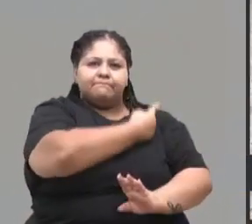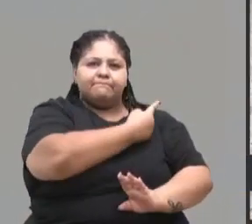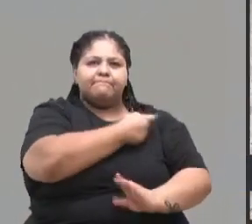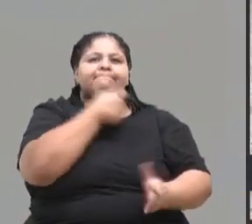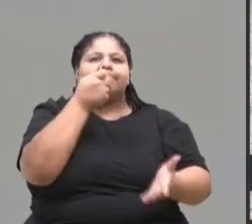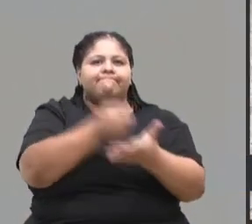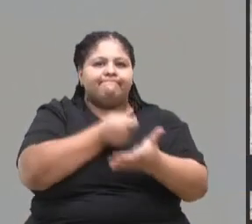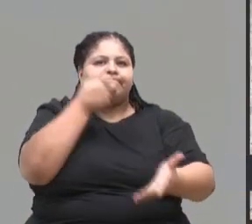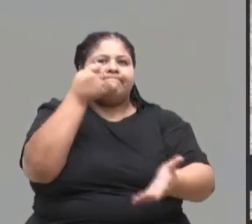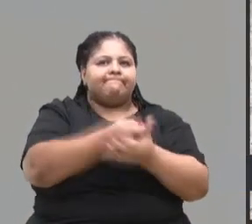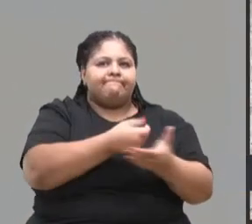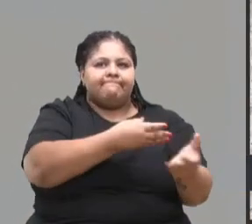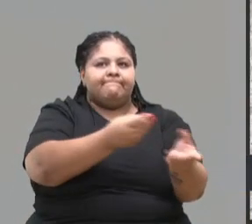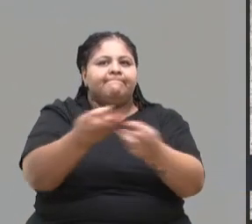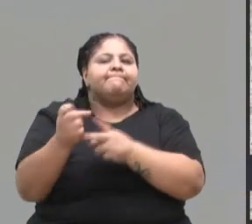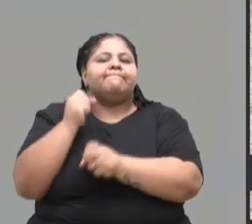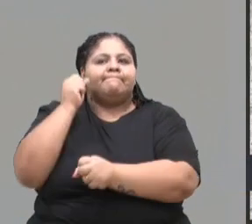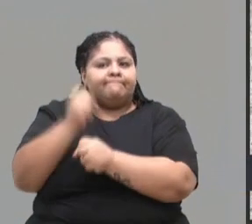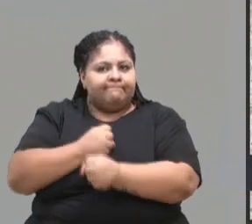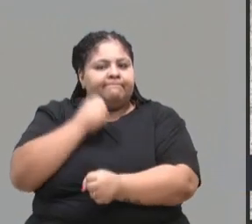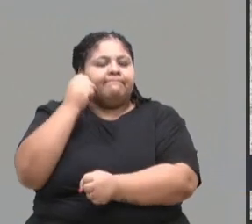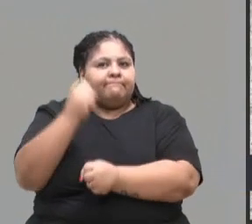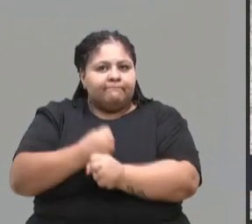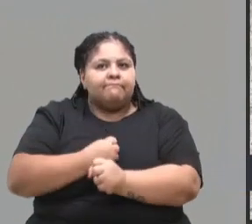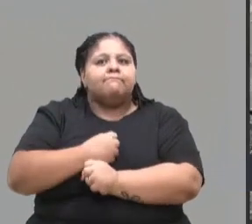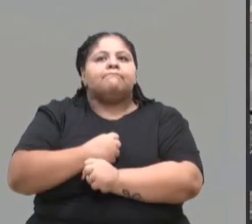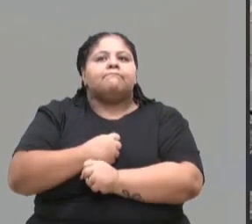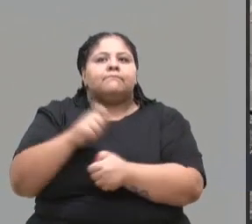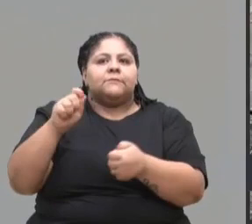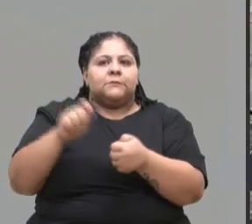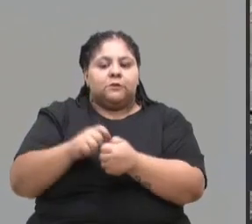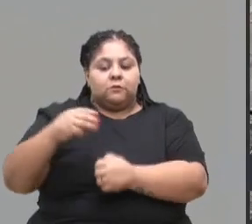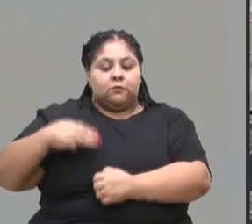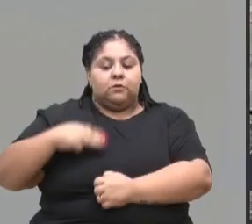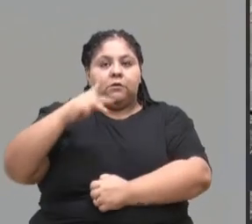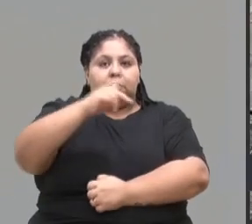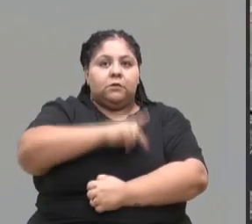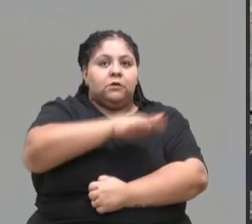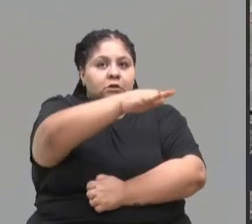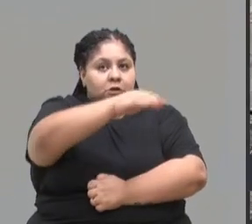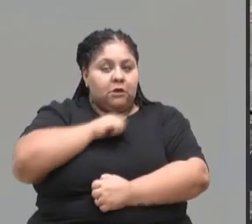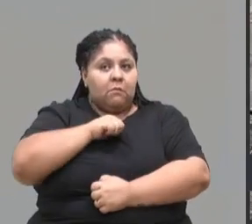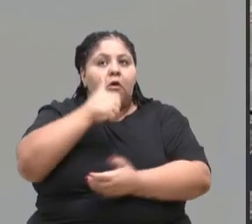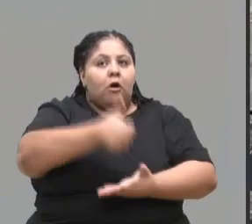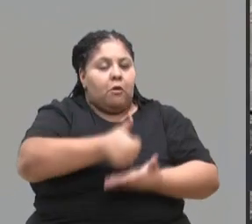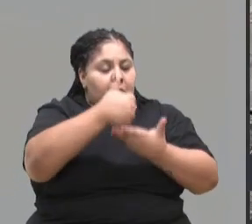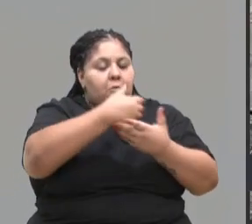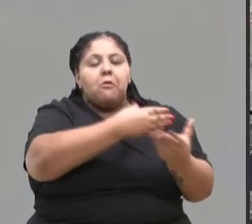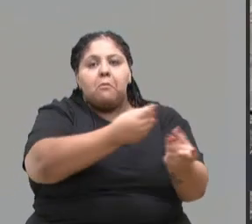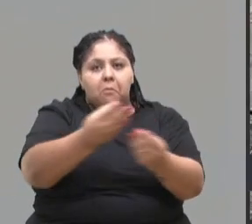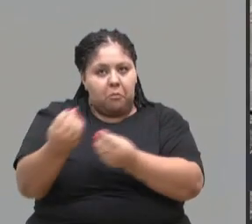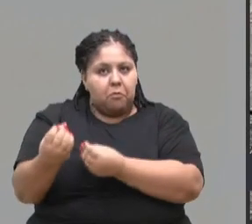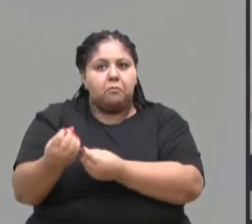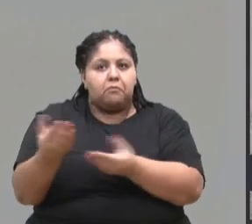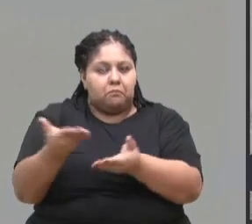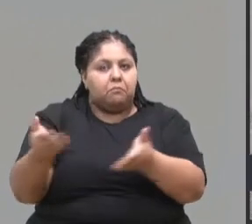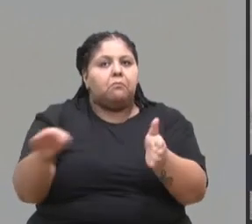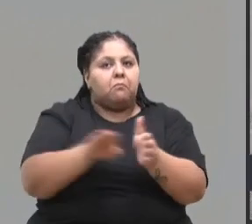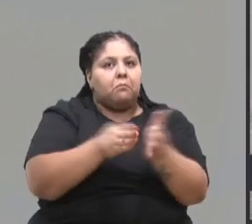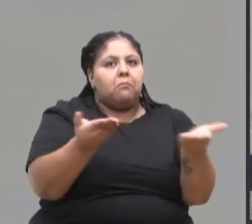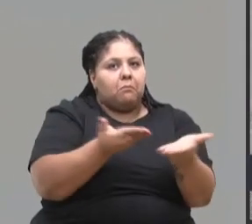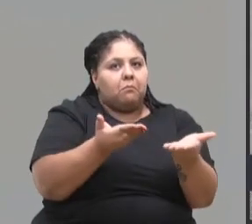nós de anos estamos tentando, envolvemos o Ministério Público, nos ajudou muito, está nos ajudando,